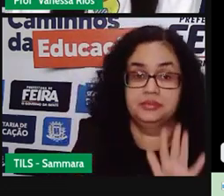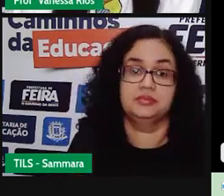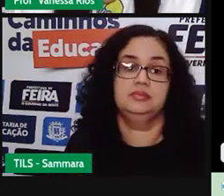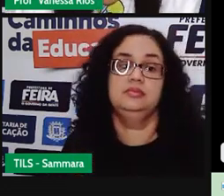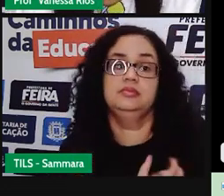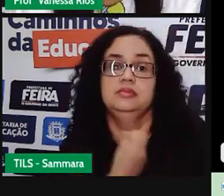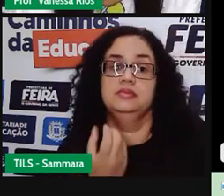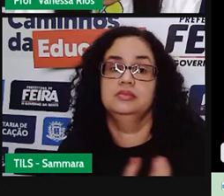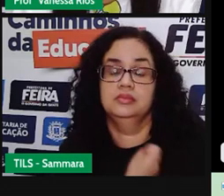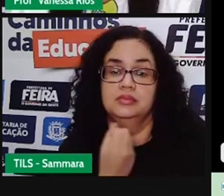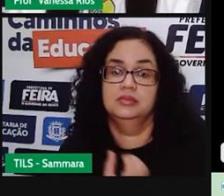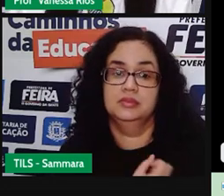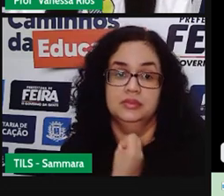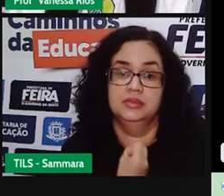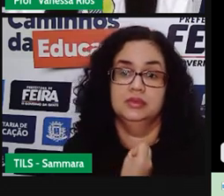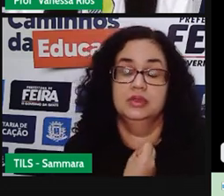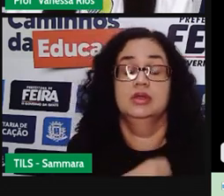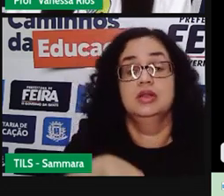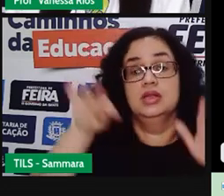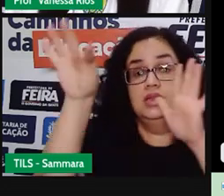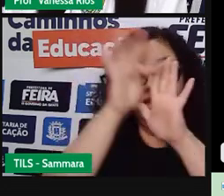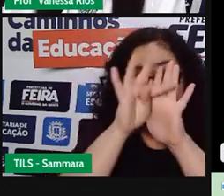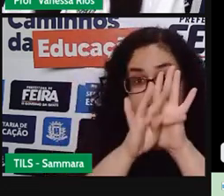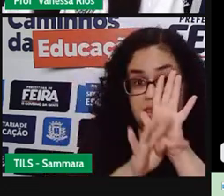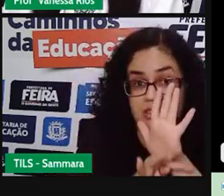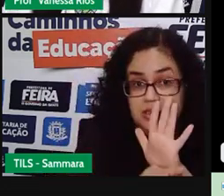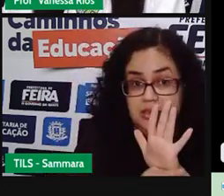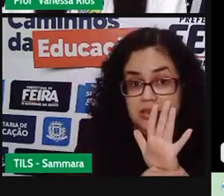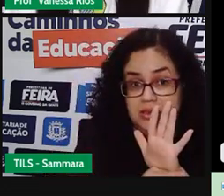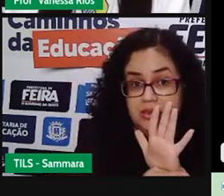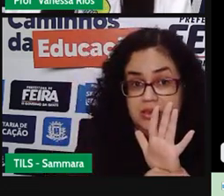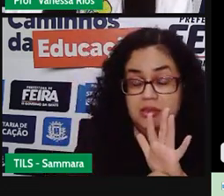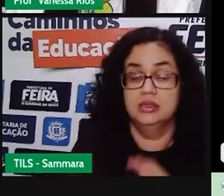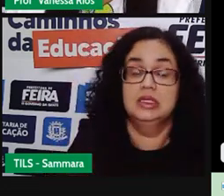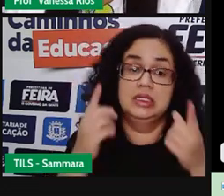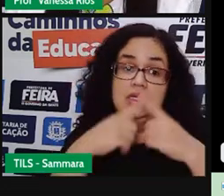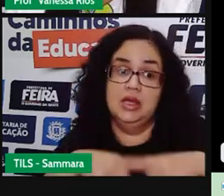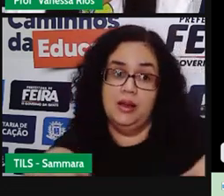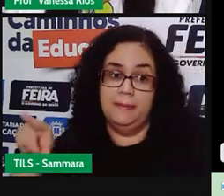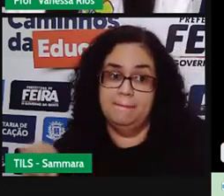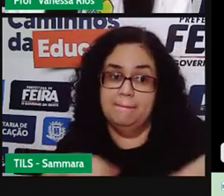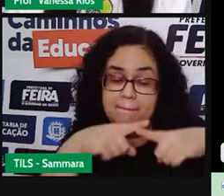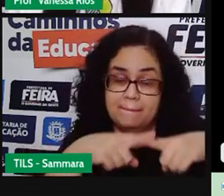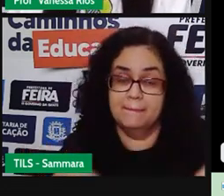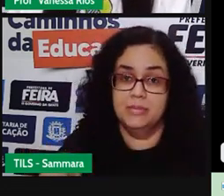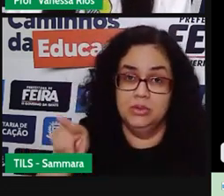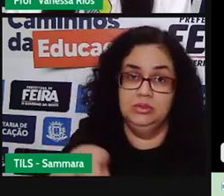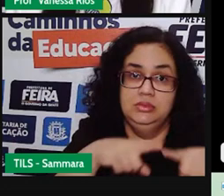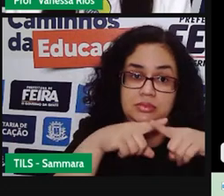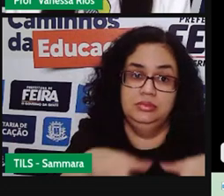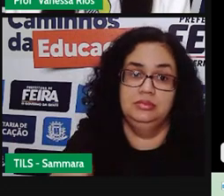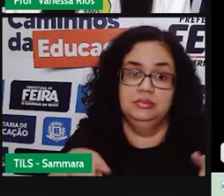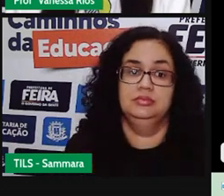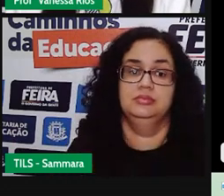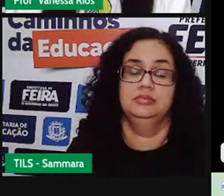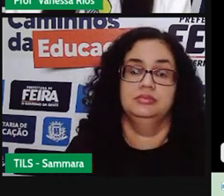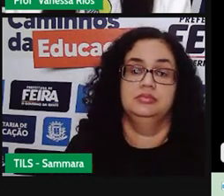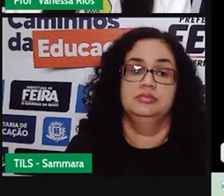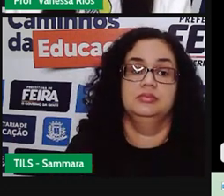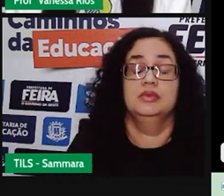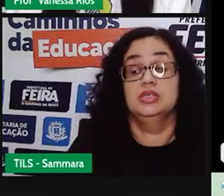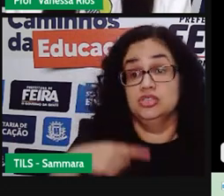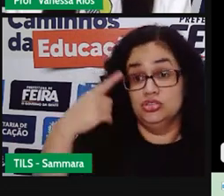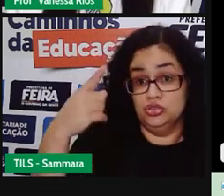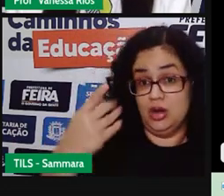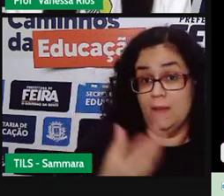músicas, as canções. Já o poema faz parte da poesia. Poema é uma palavra